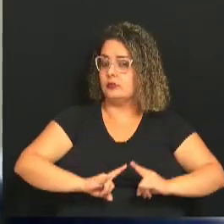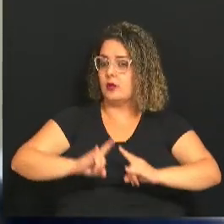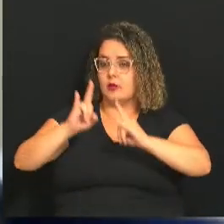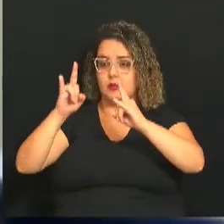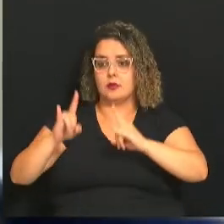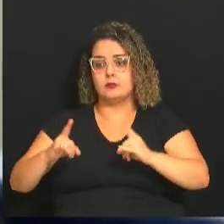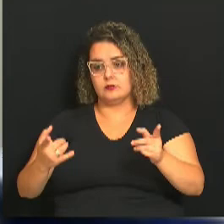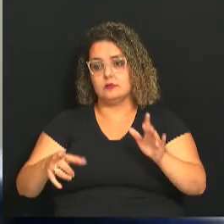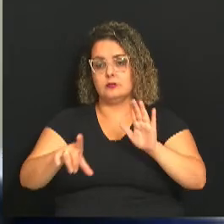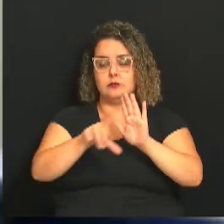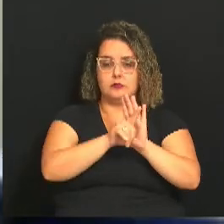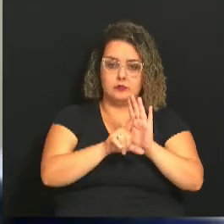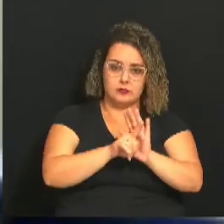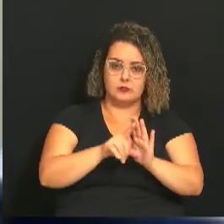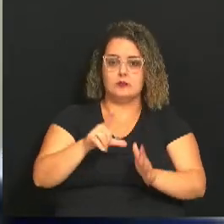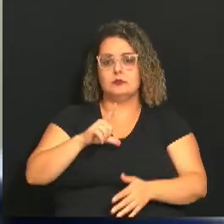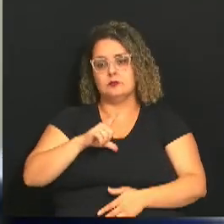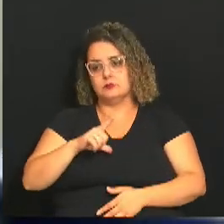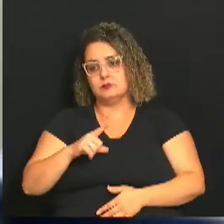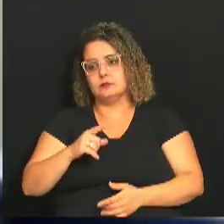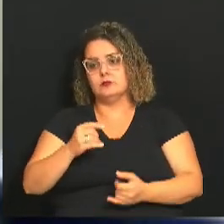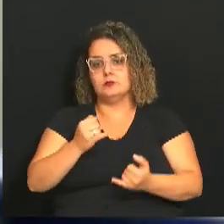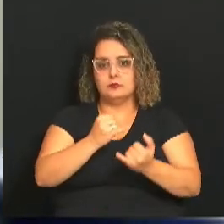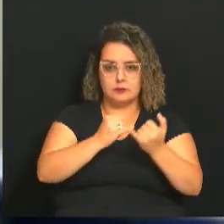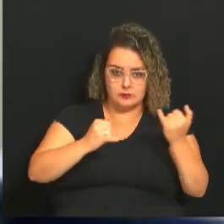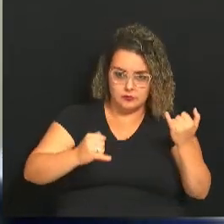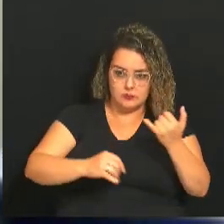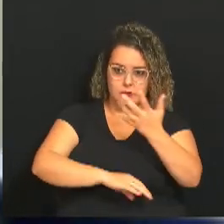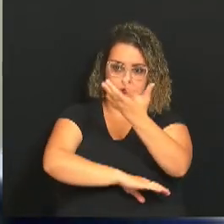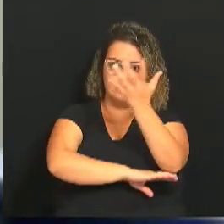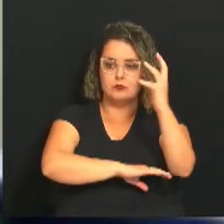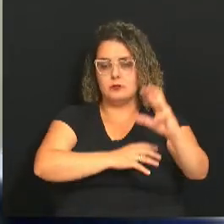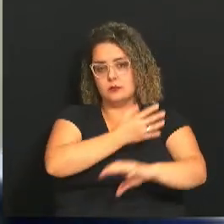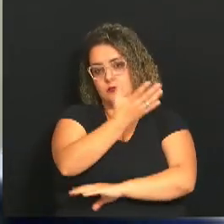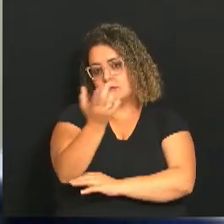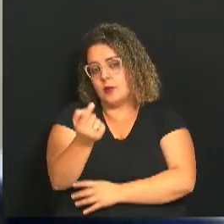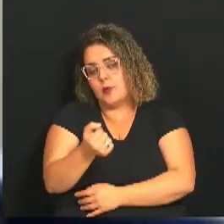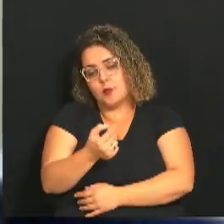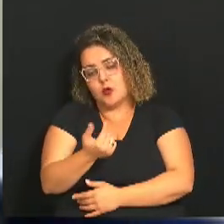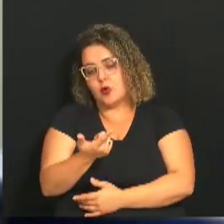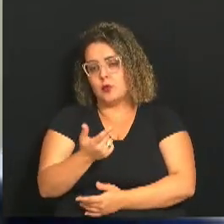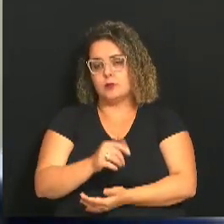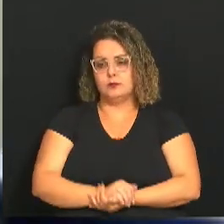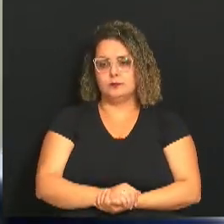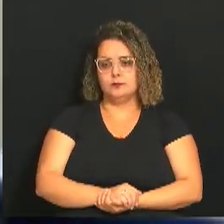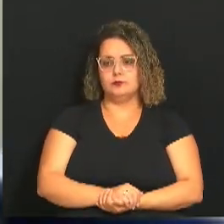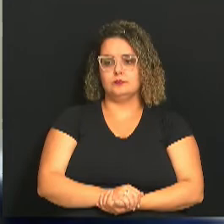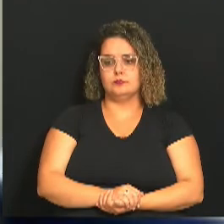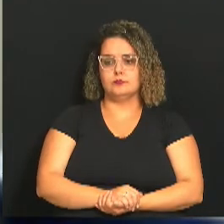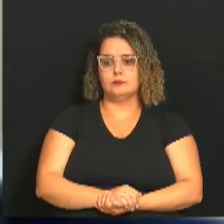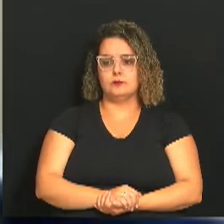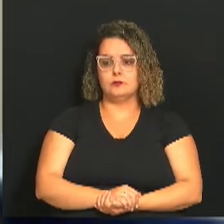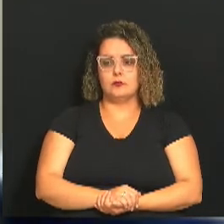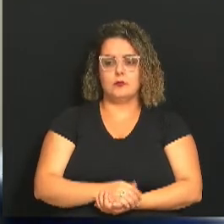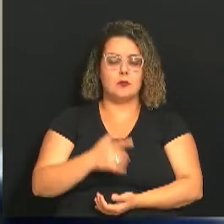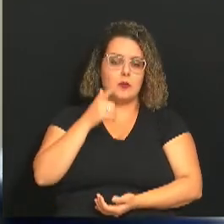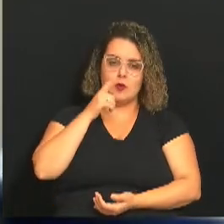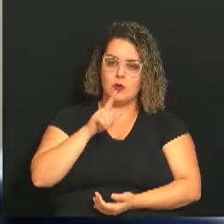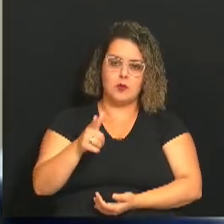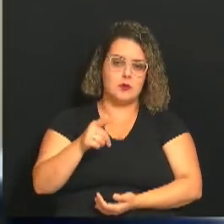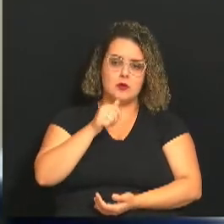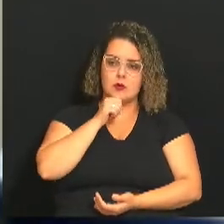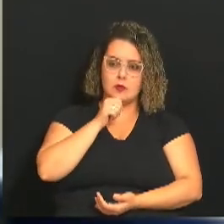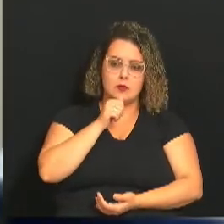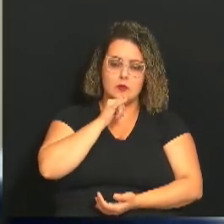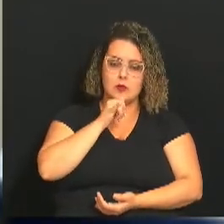lei prever uma parte de jardim e tal, mas é muito pouco. Ela não chega a dar conta aí. E você também